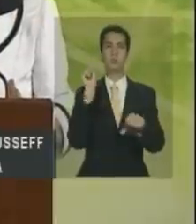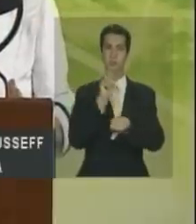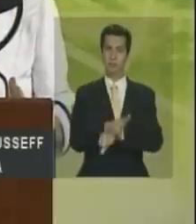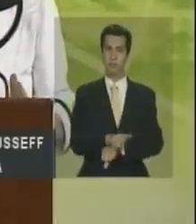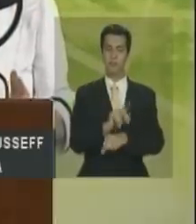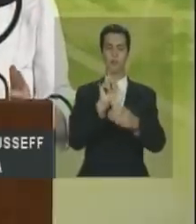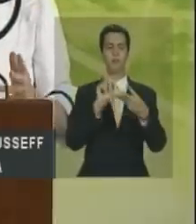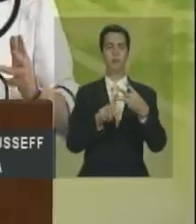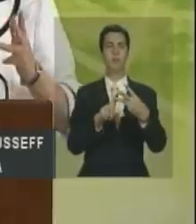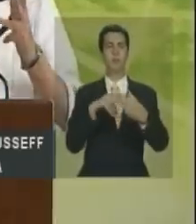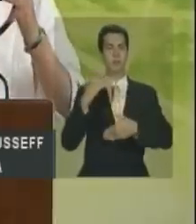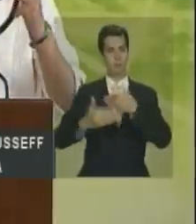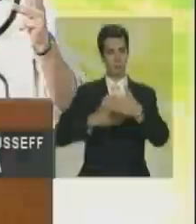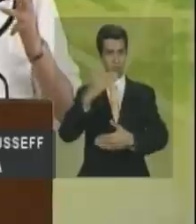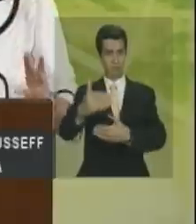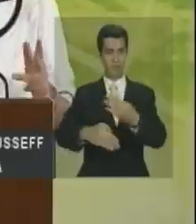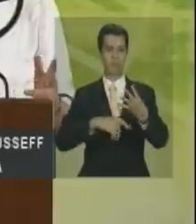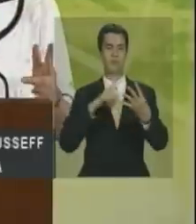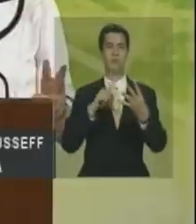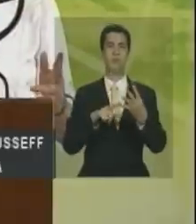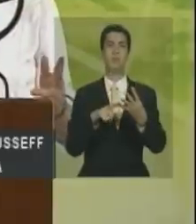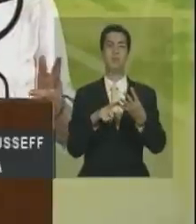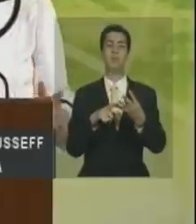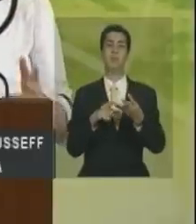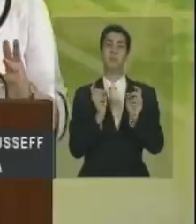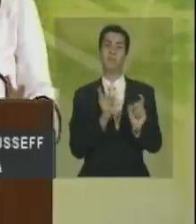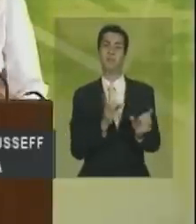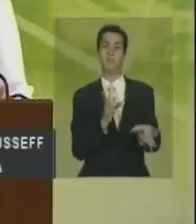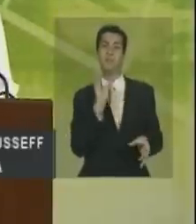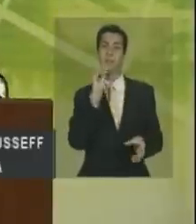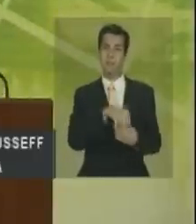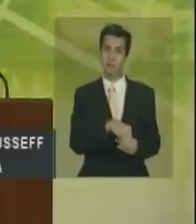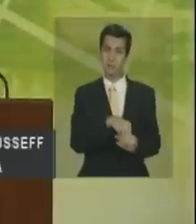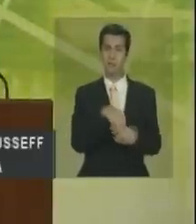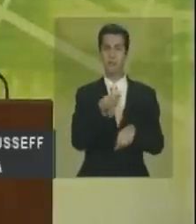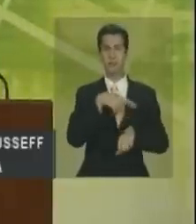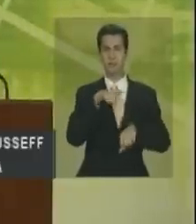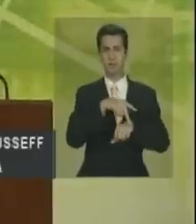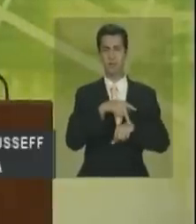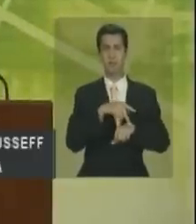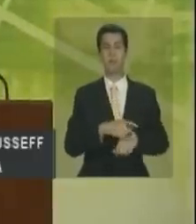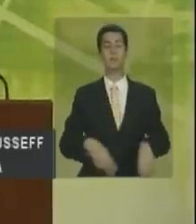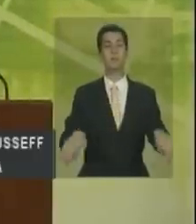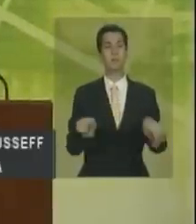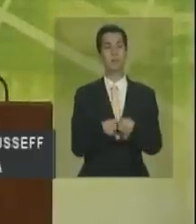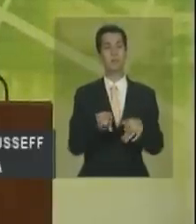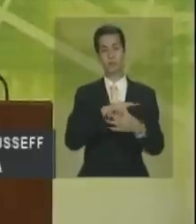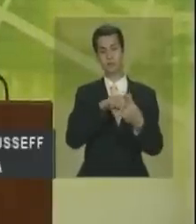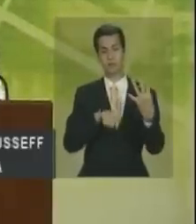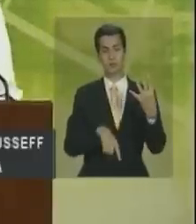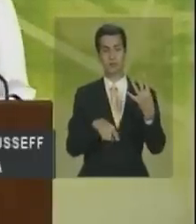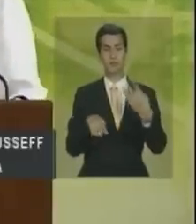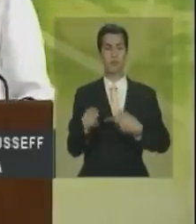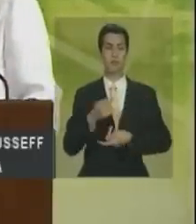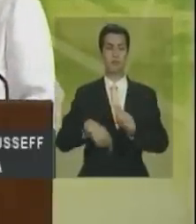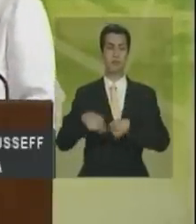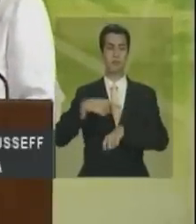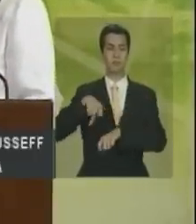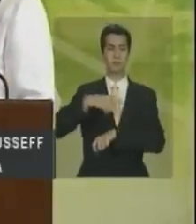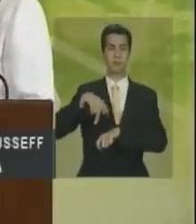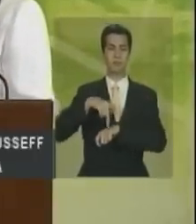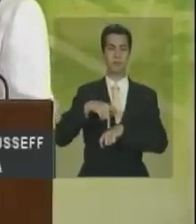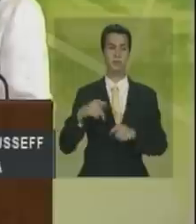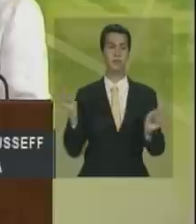do crescimento e no mercado interno de massas e, ao mesmo tempo, permitem que essas economias se